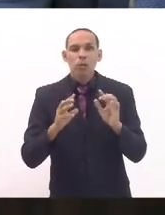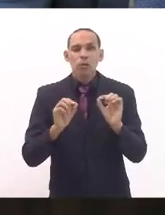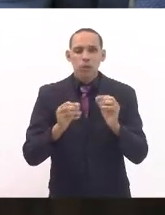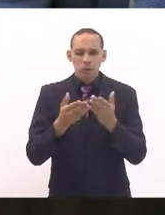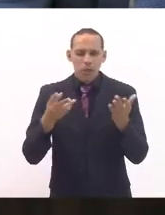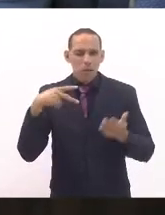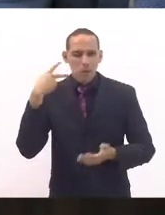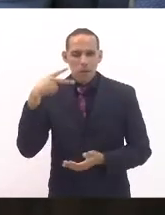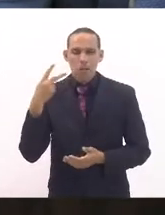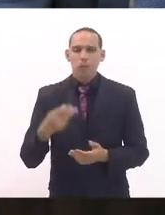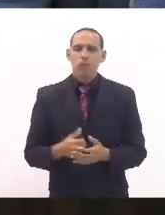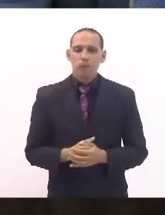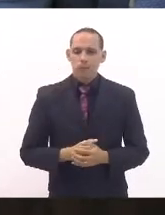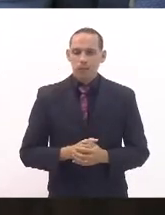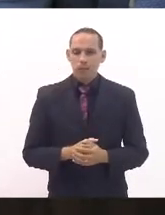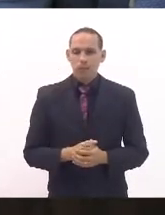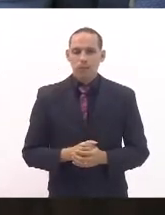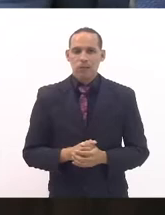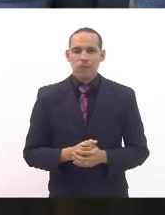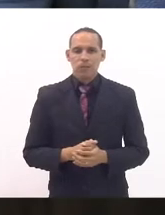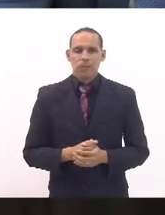parlamentares.